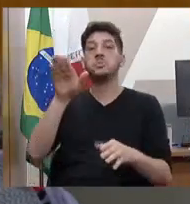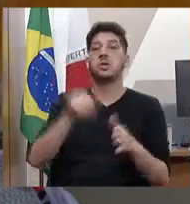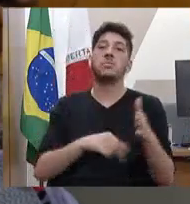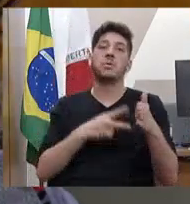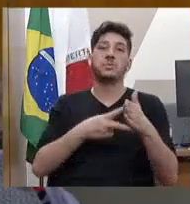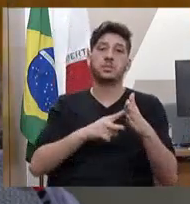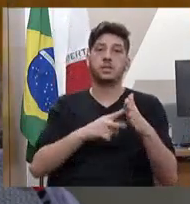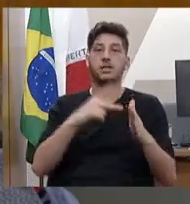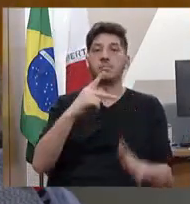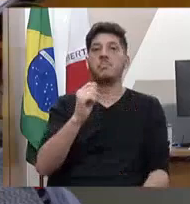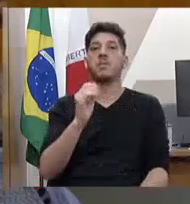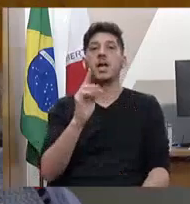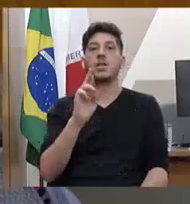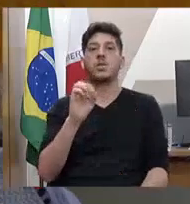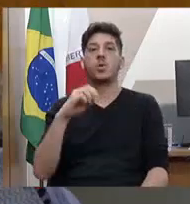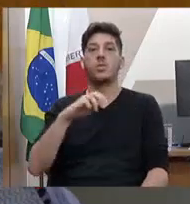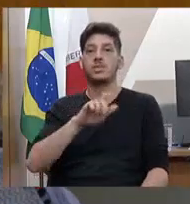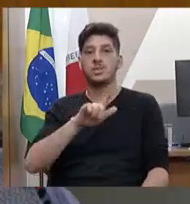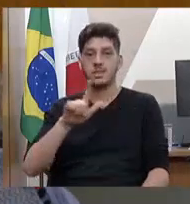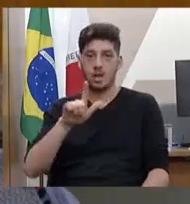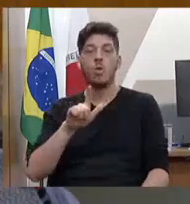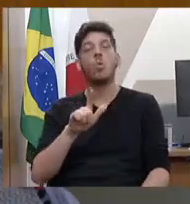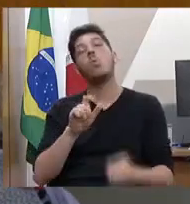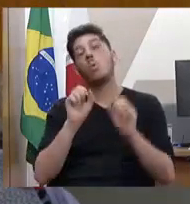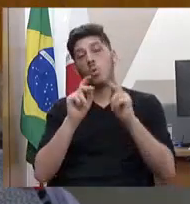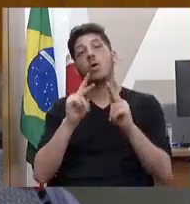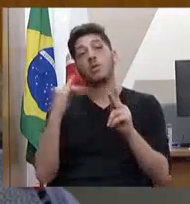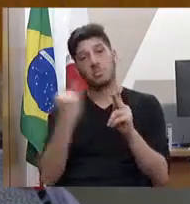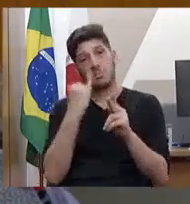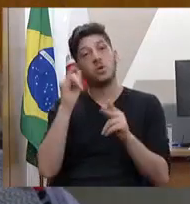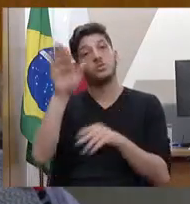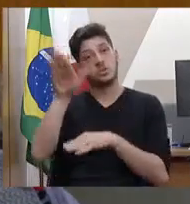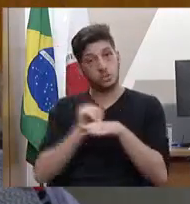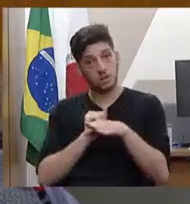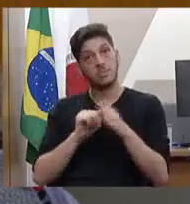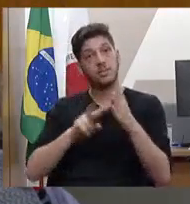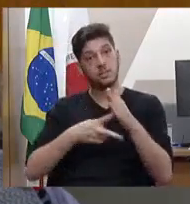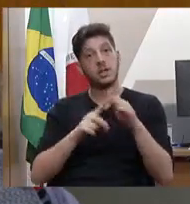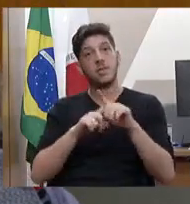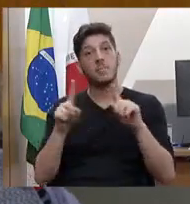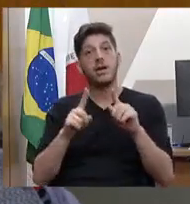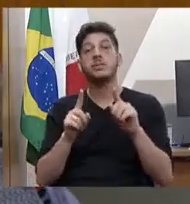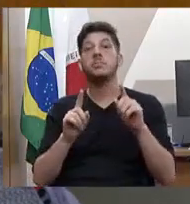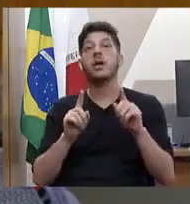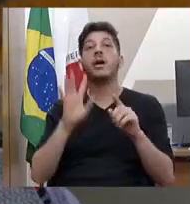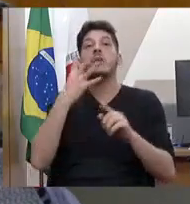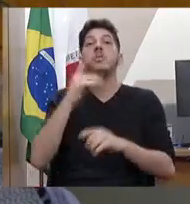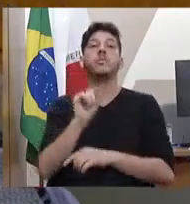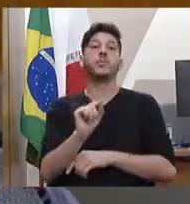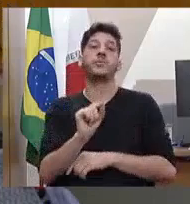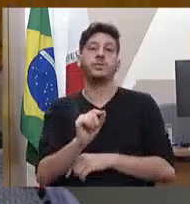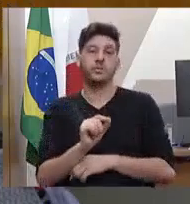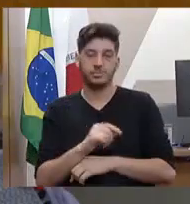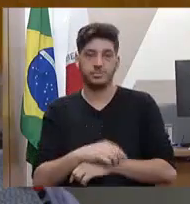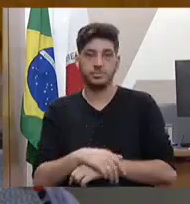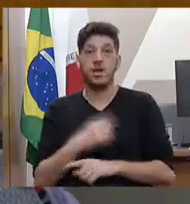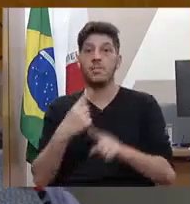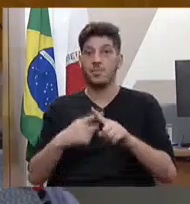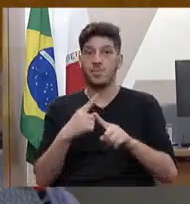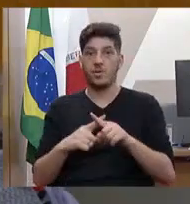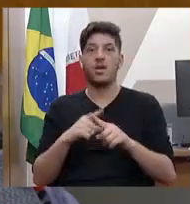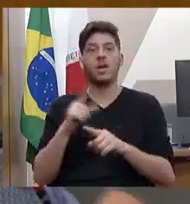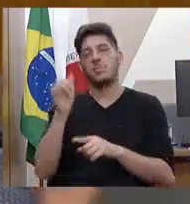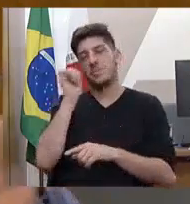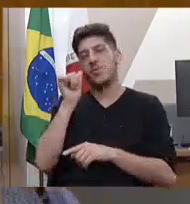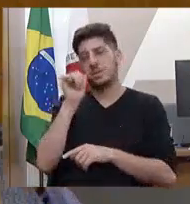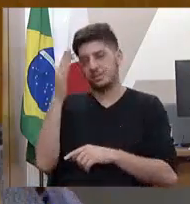mais cedo é importante é chamar o sindicato patronal mas para construir o que com eles porque nós temos Vamos lá Dr menina sabe